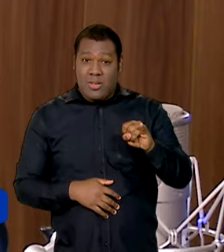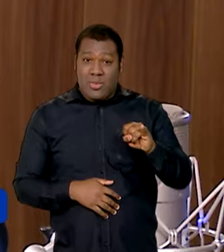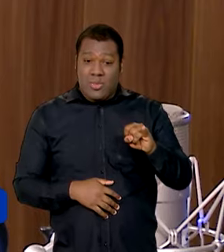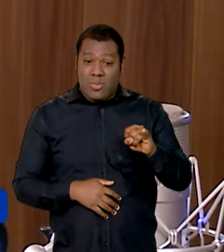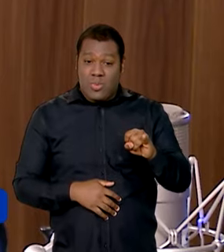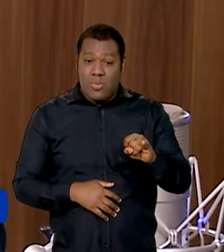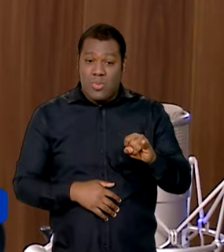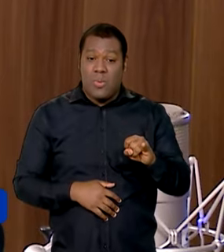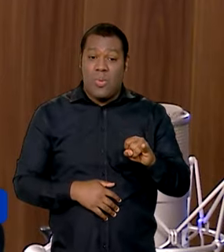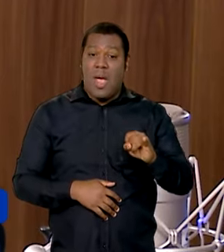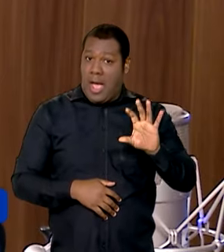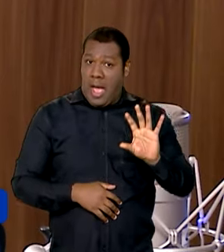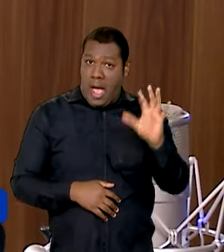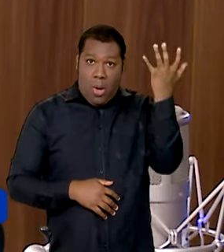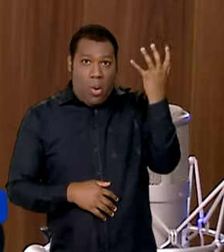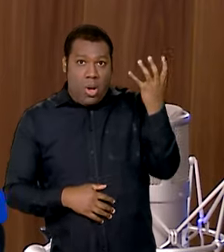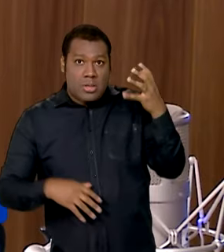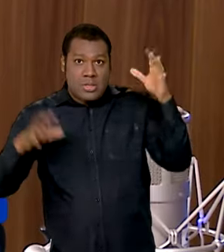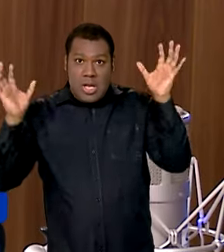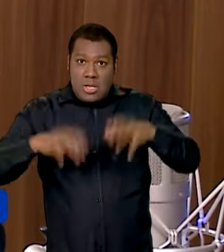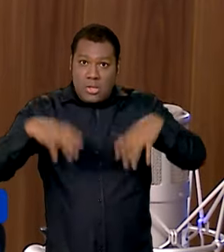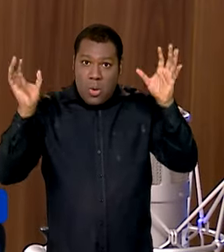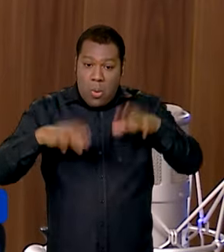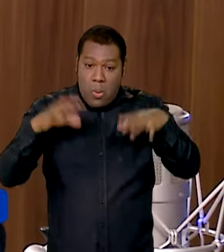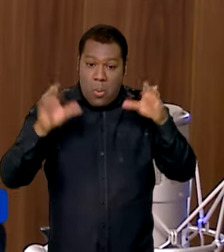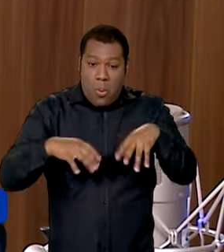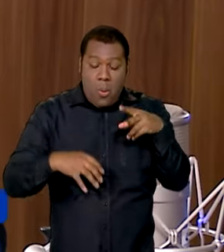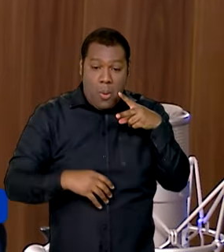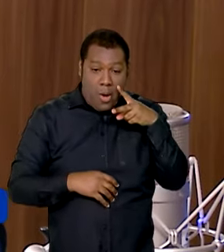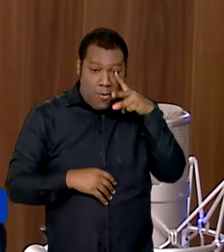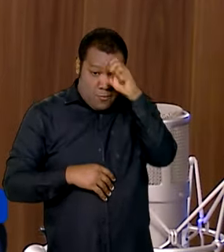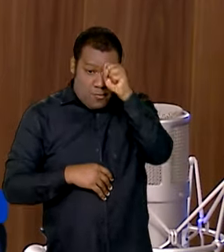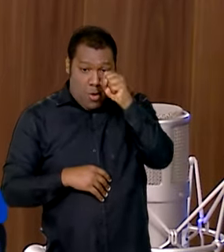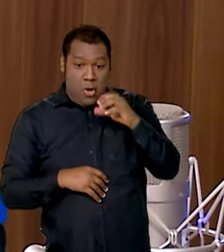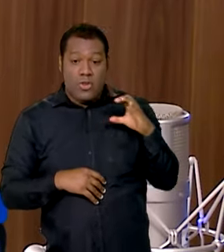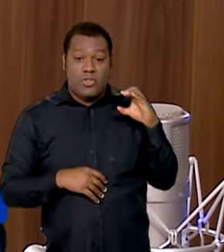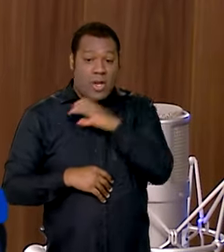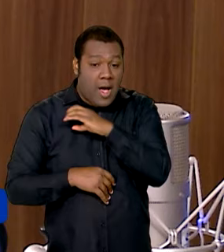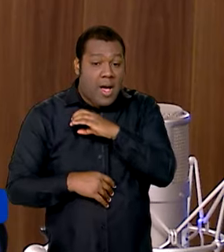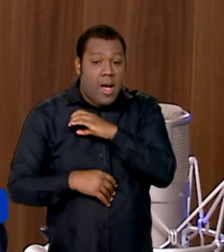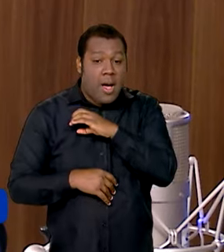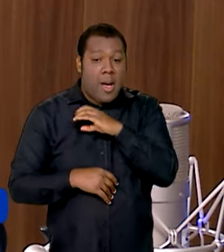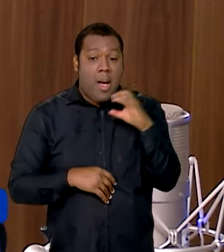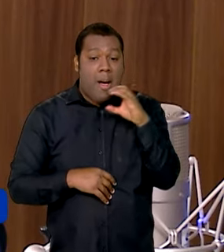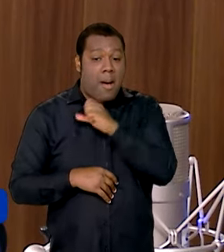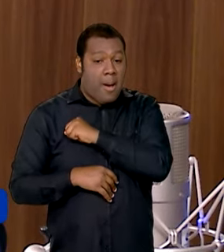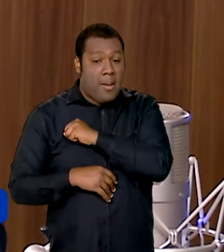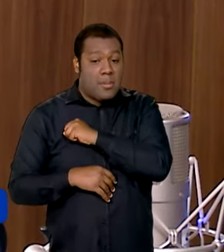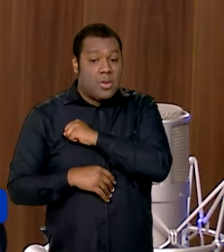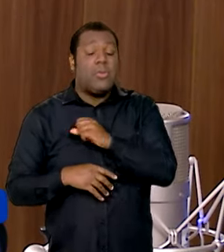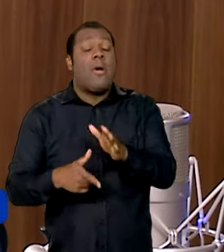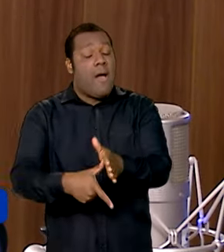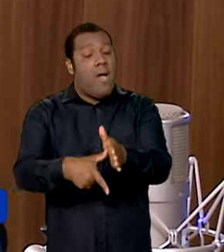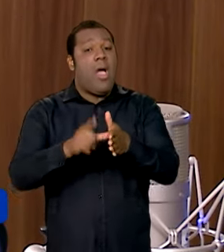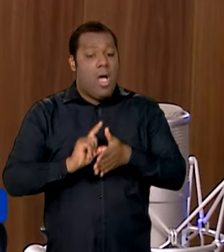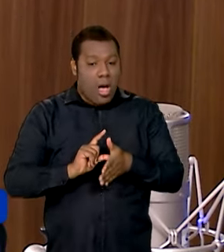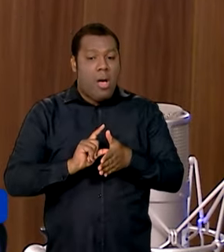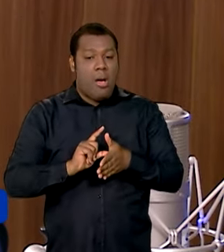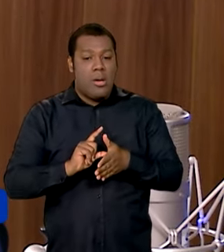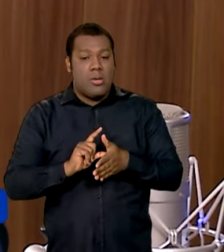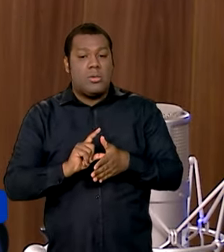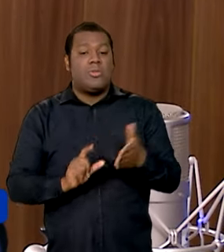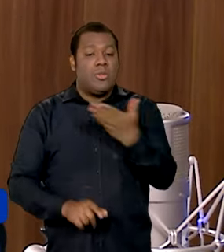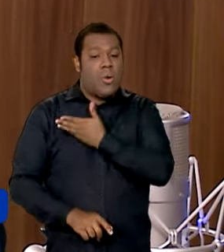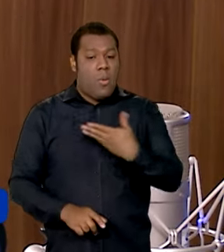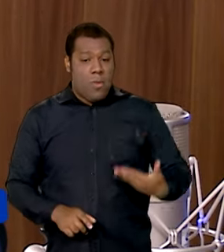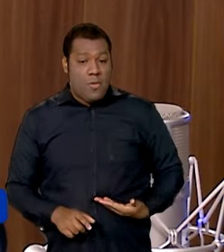pessoas também daquela região Antes vão tomar conhecimento eh porque receberão uma mensagem de nível de um alerta quatro por